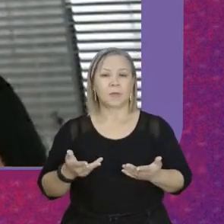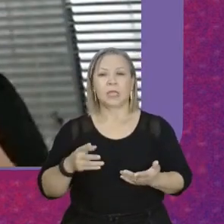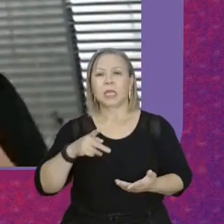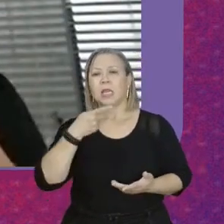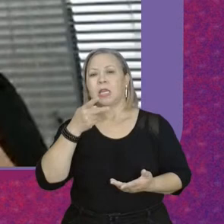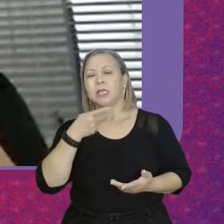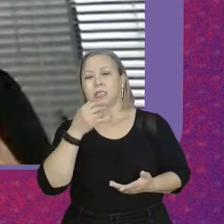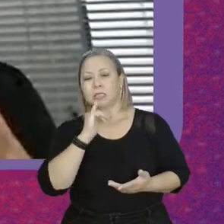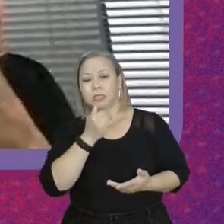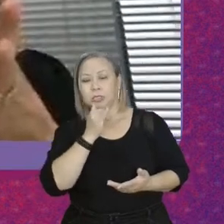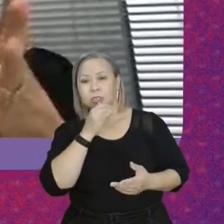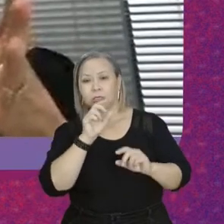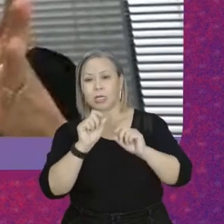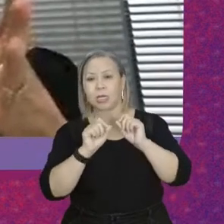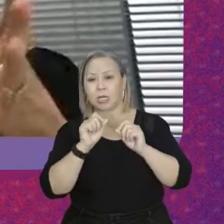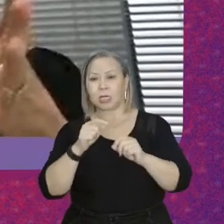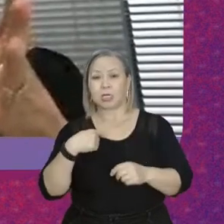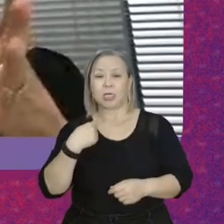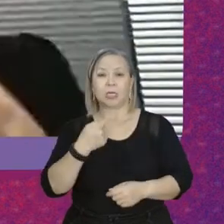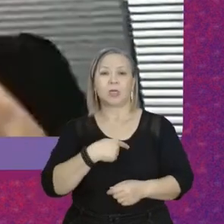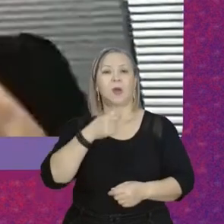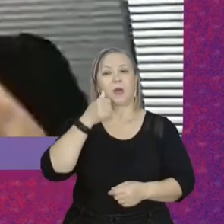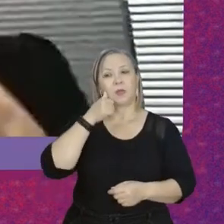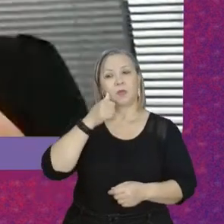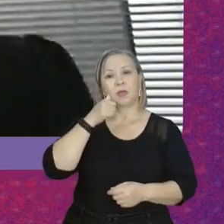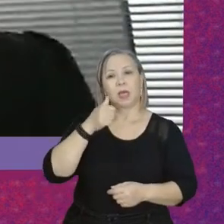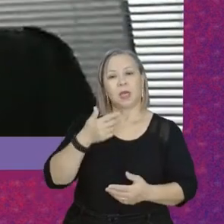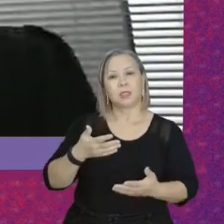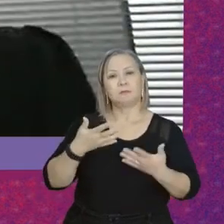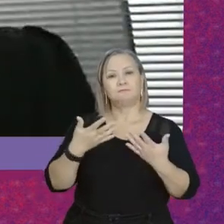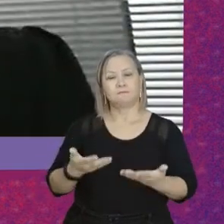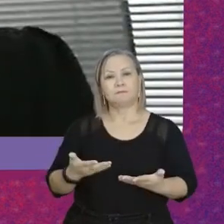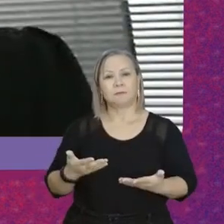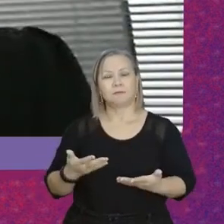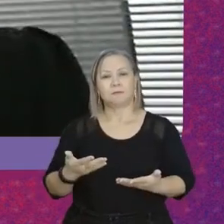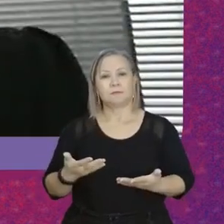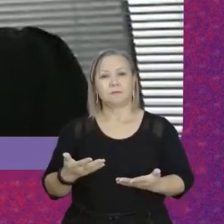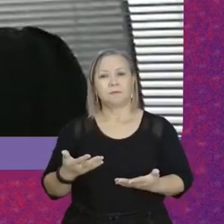dizer que nós, mulheres, éramos tão